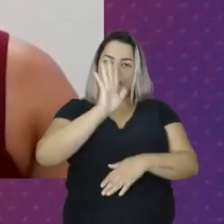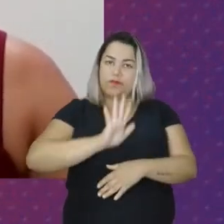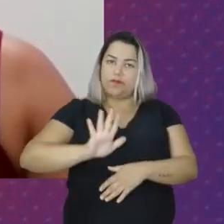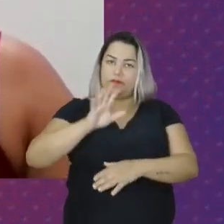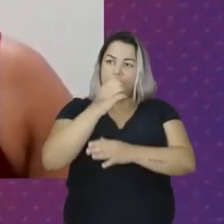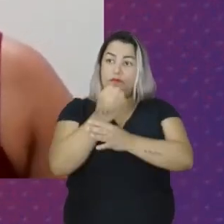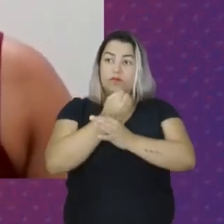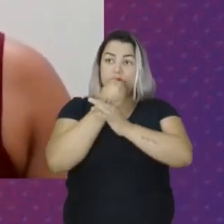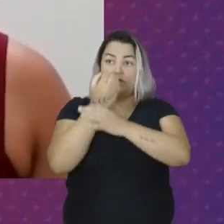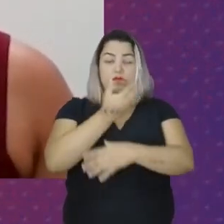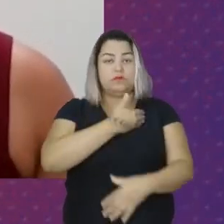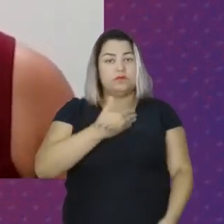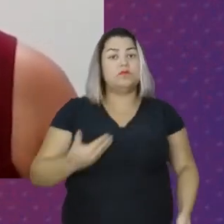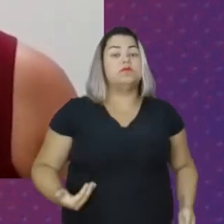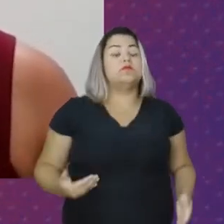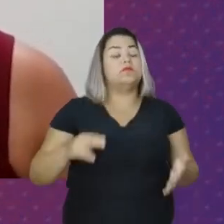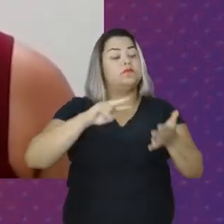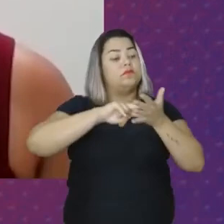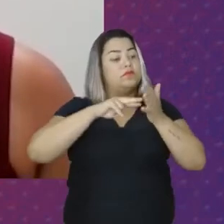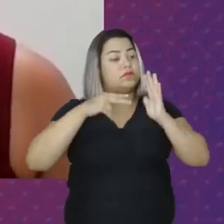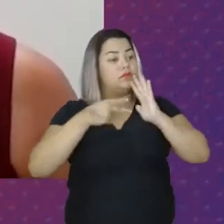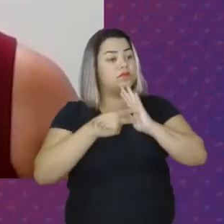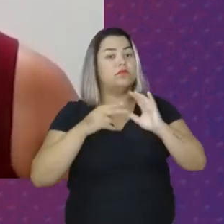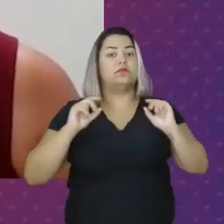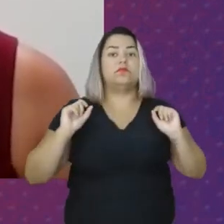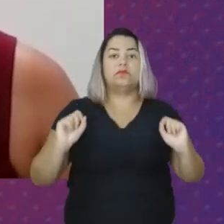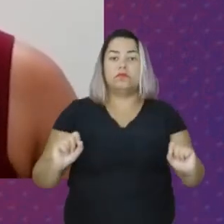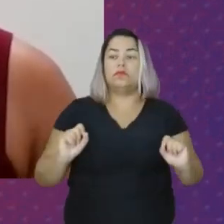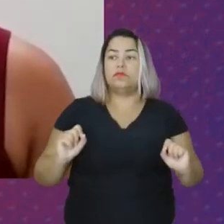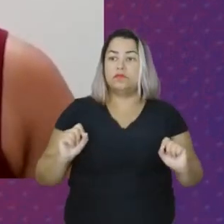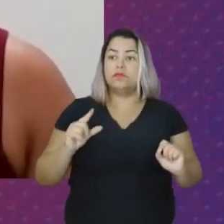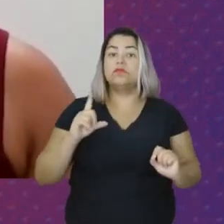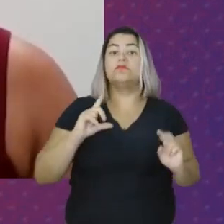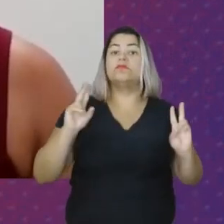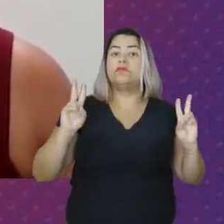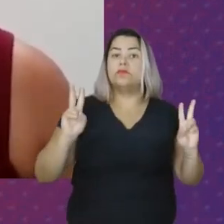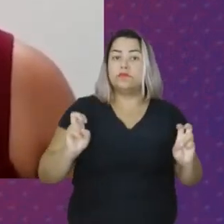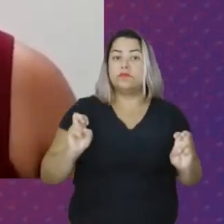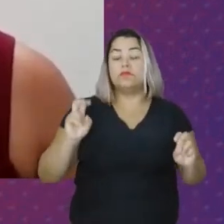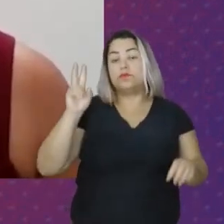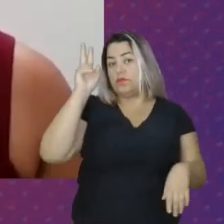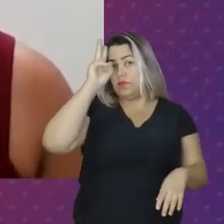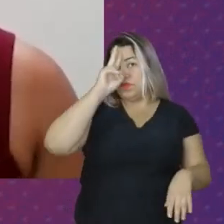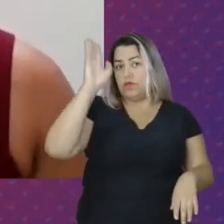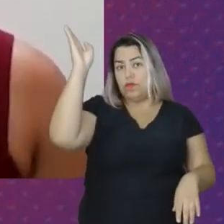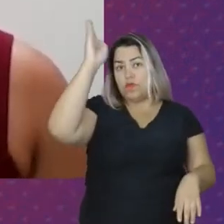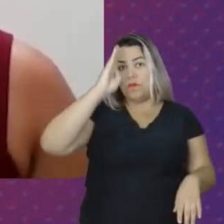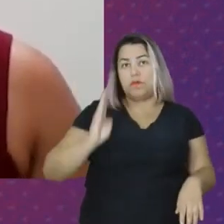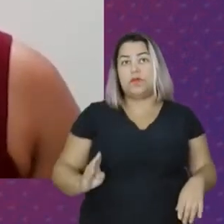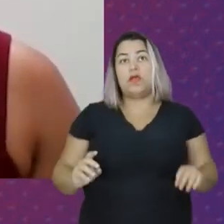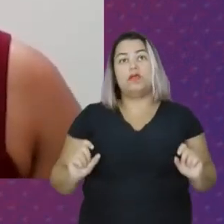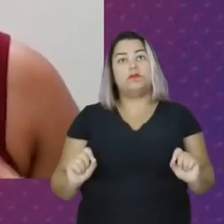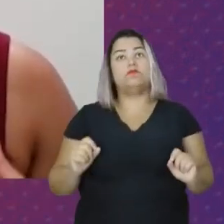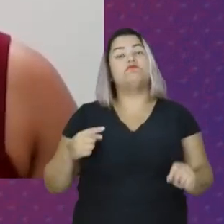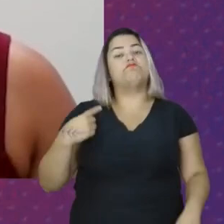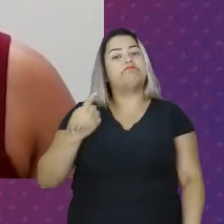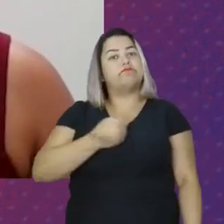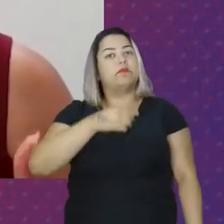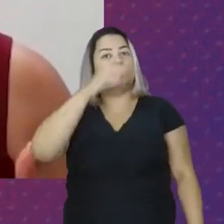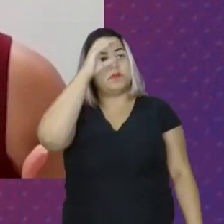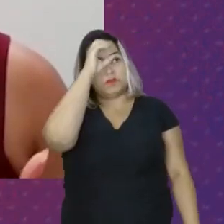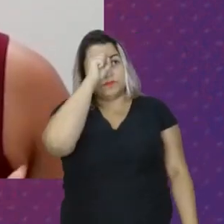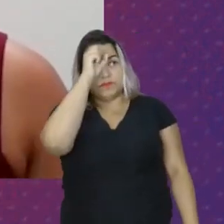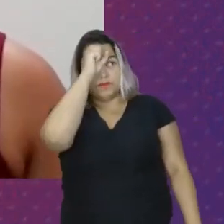com Cidadania, o que que significa isso, né? Da onde que vem esse termo? Historicamente, no Brasil, a gente aprende